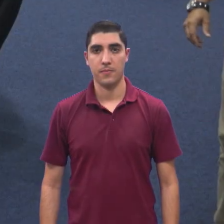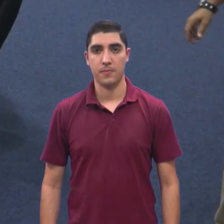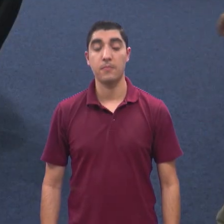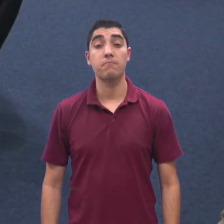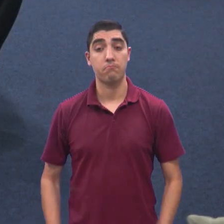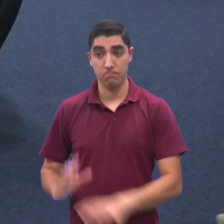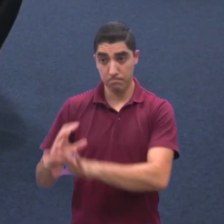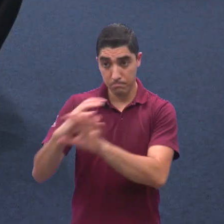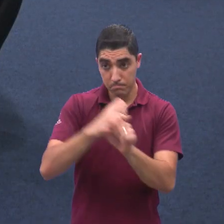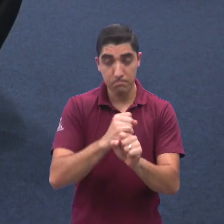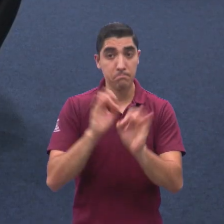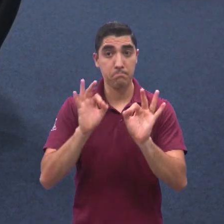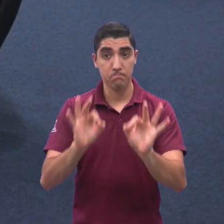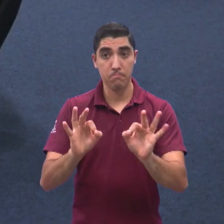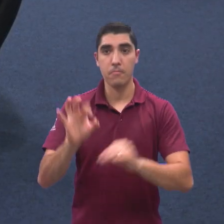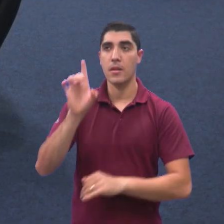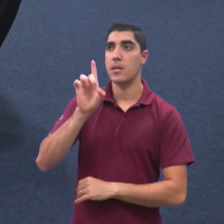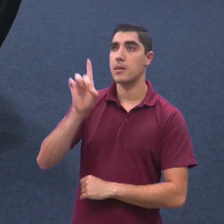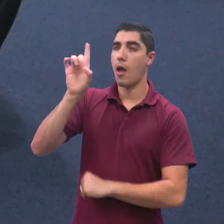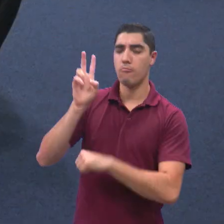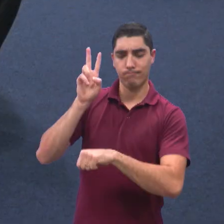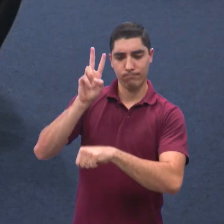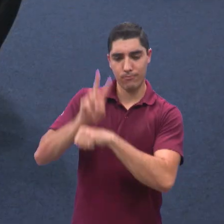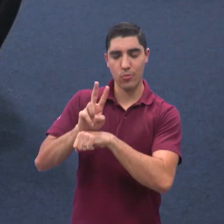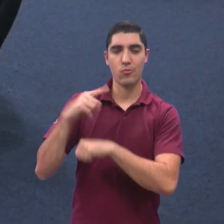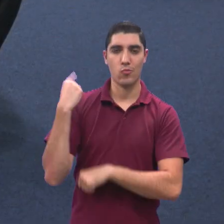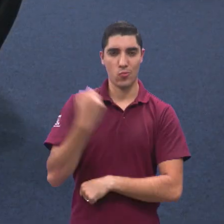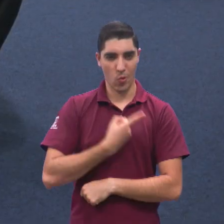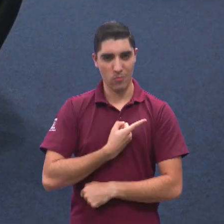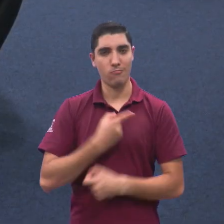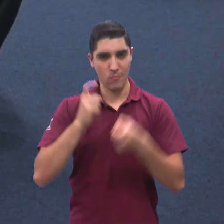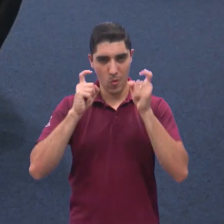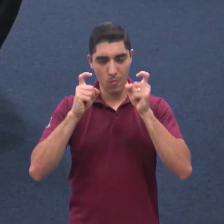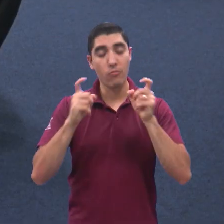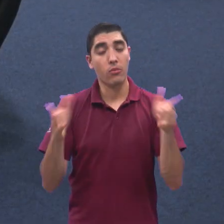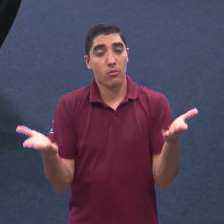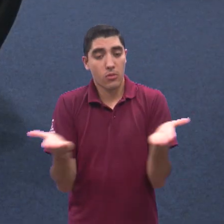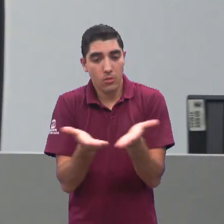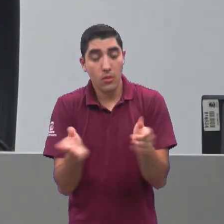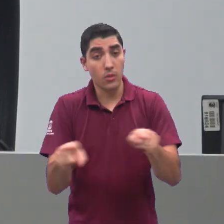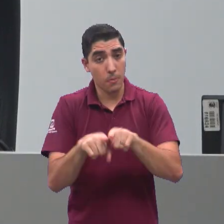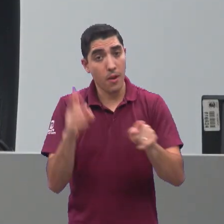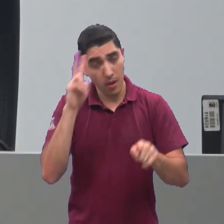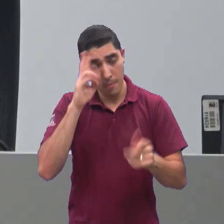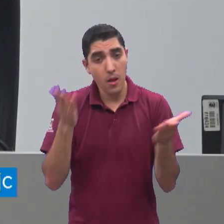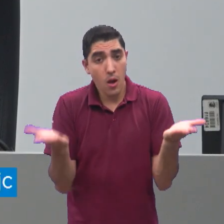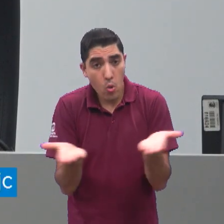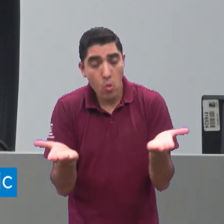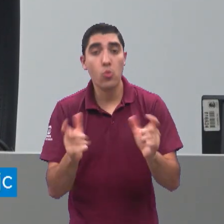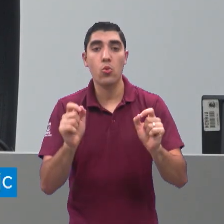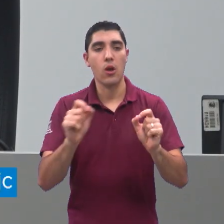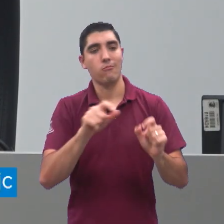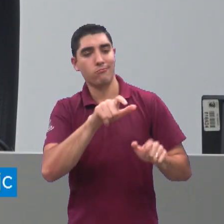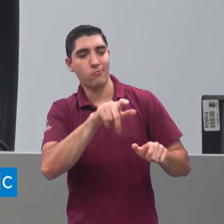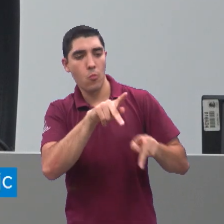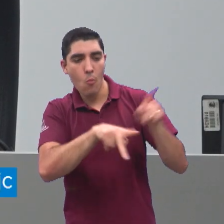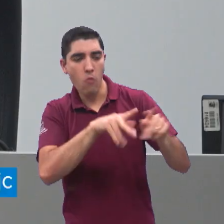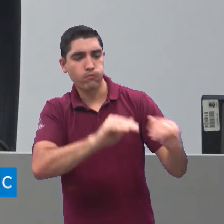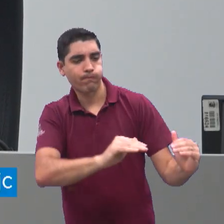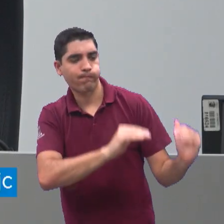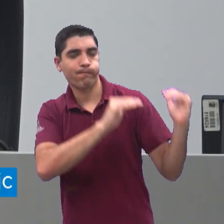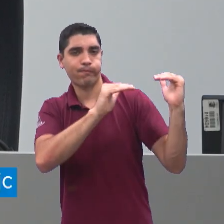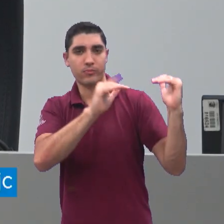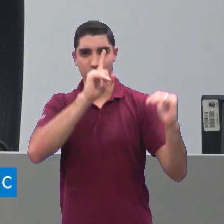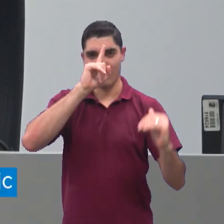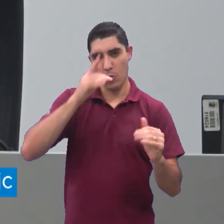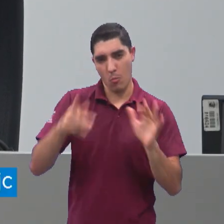Havendo número legal sob a proteção de Deus, lembrando que todo poder emana do povo, declaro aberta a 6ª sessão ordinária